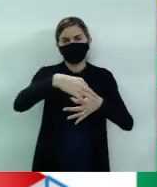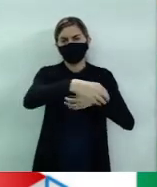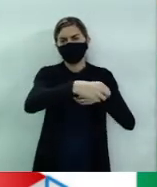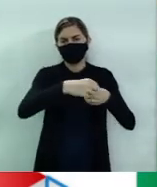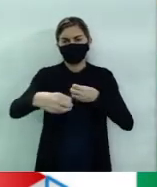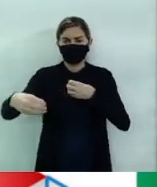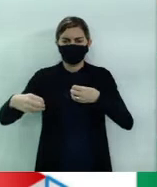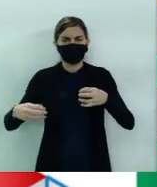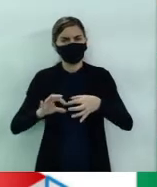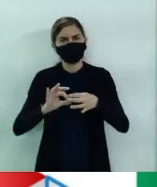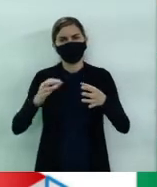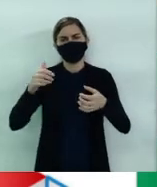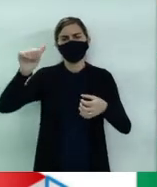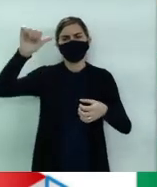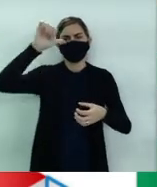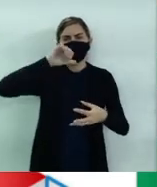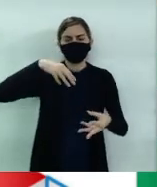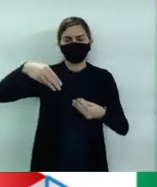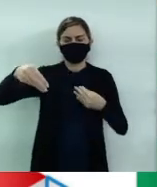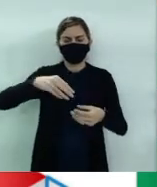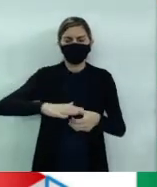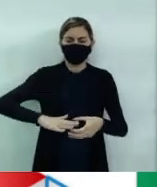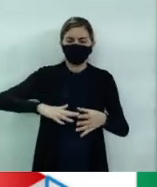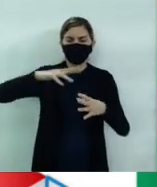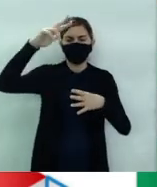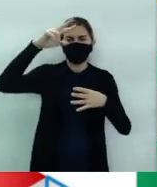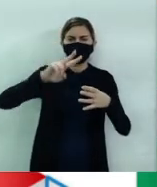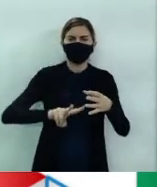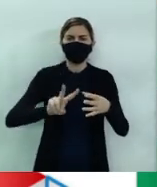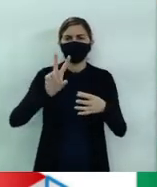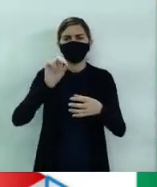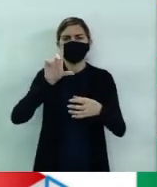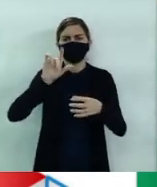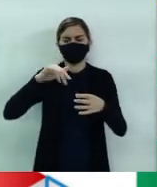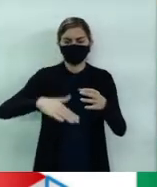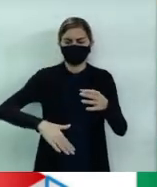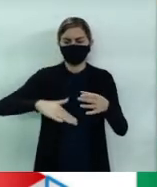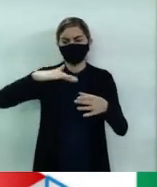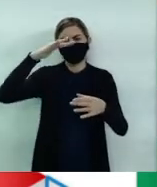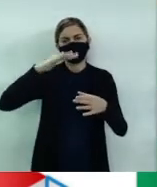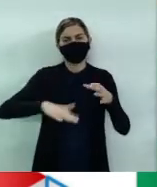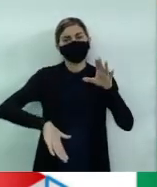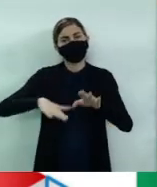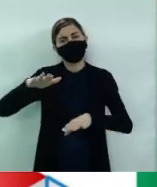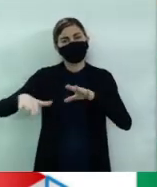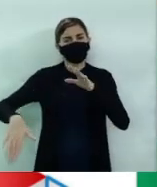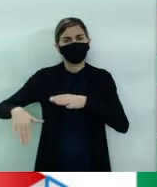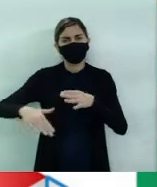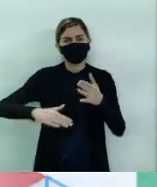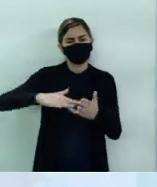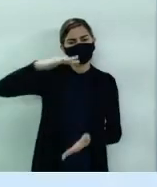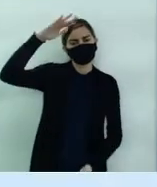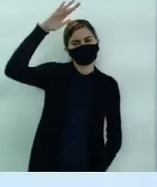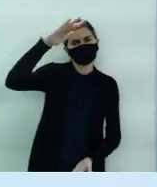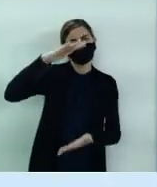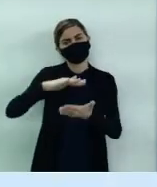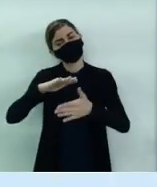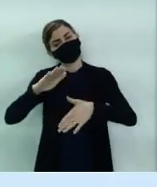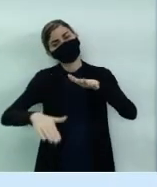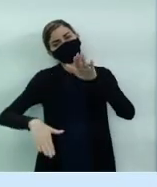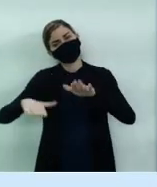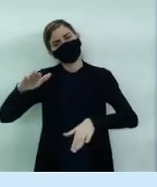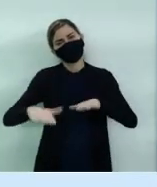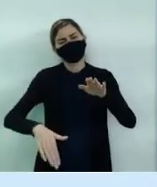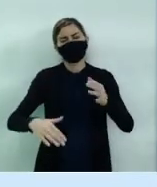isso o líquido ele tem um volume específico, mas a forma ela vai variar isso de acordo com